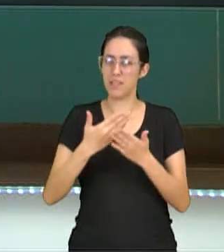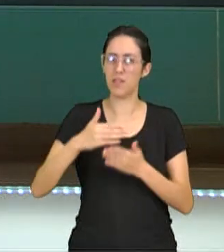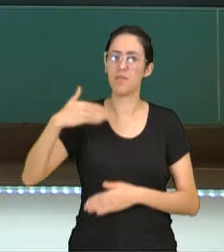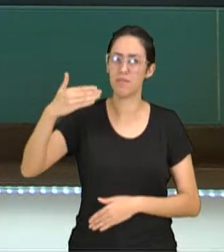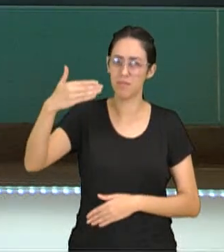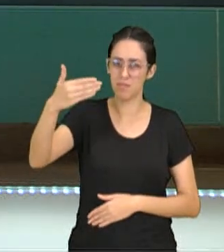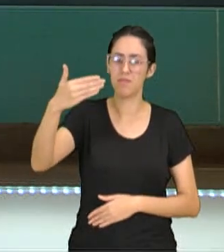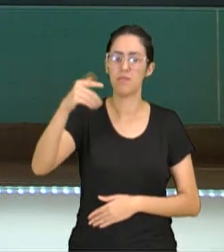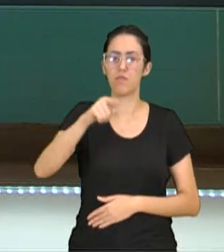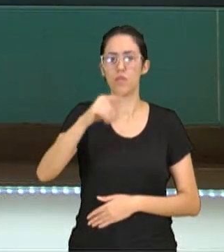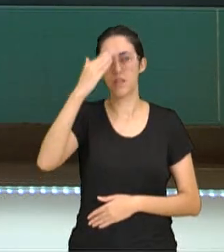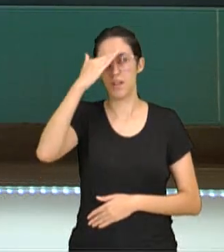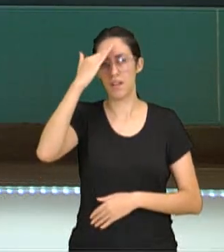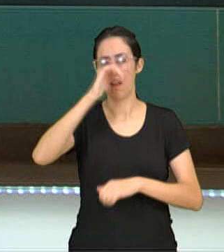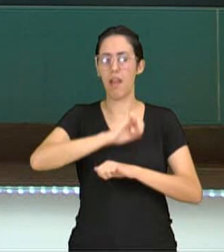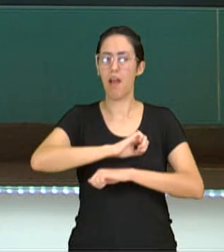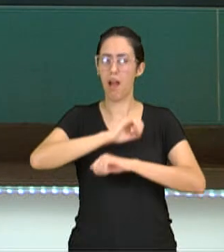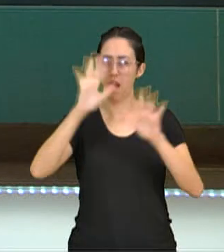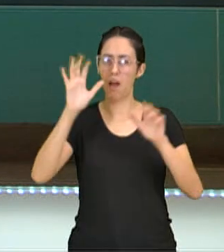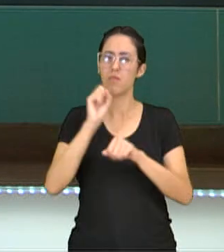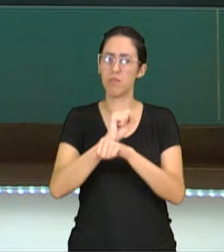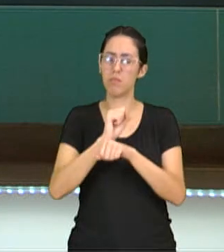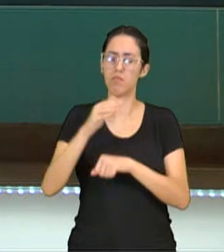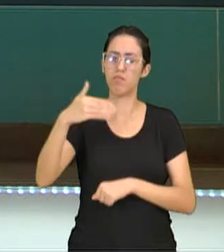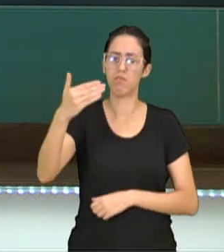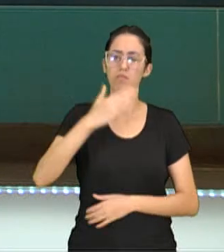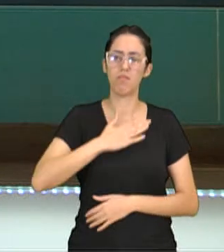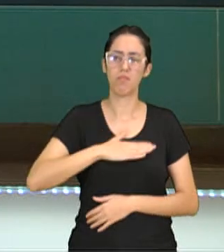você possa entender muito bem essa